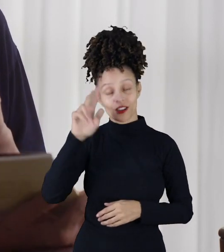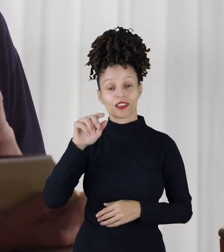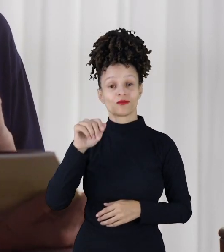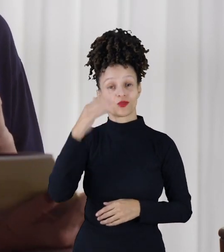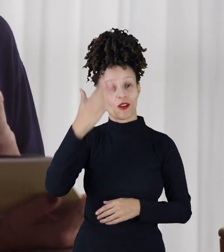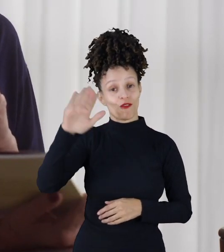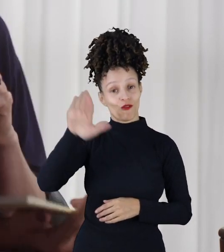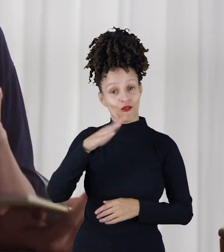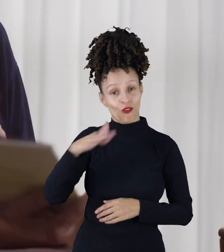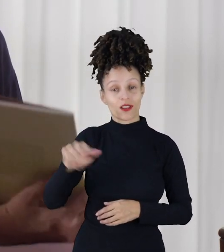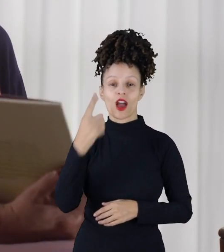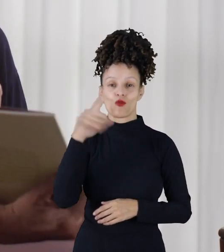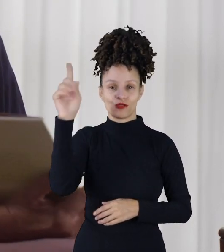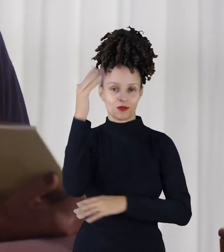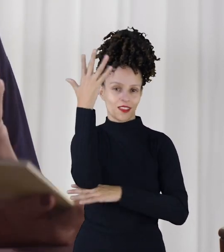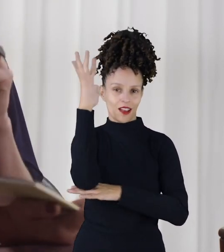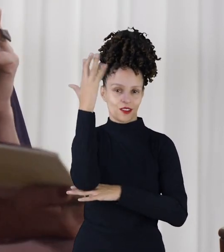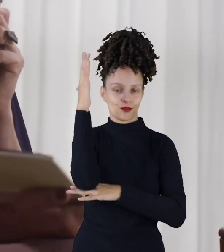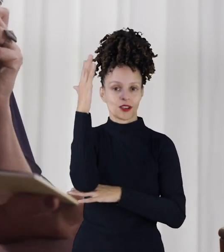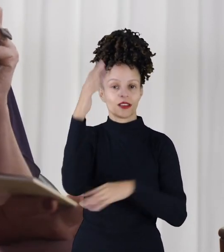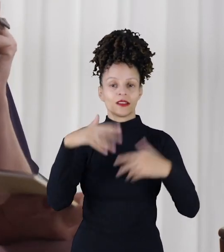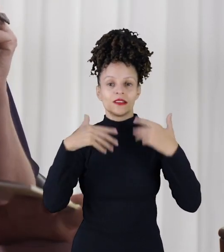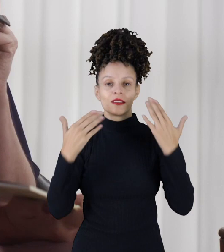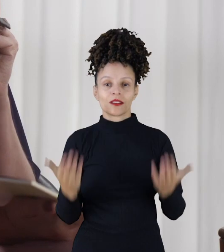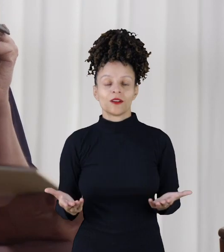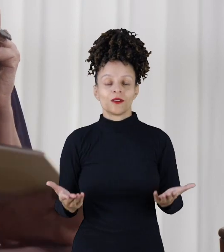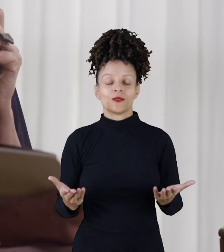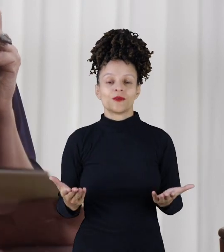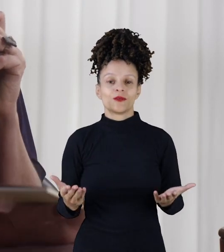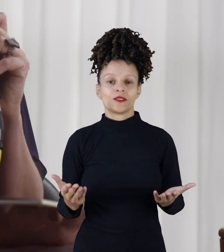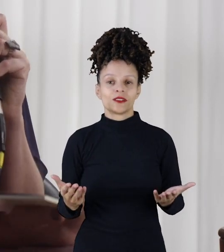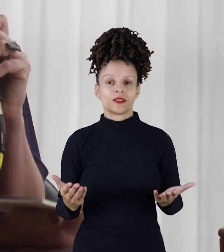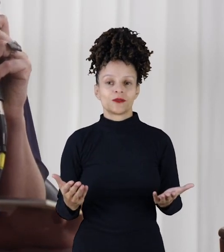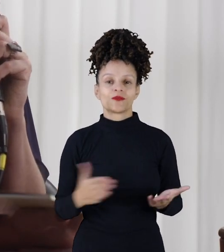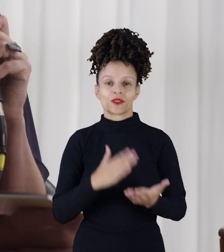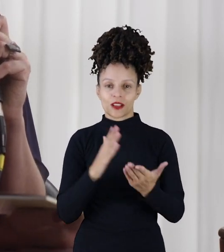folha, que é a última. É a última folha na árvore. Então,